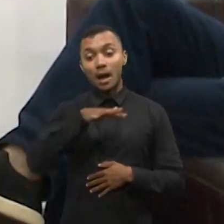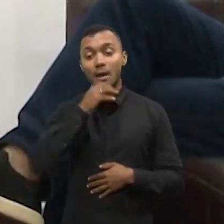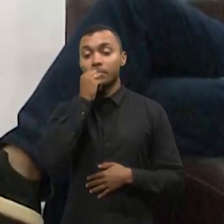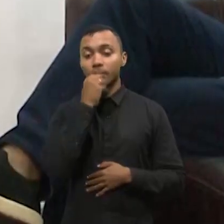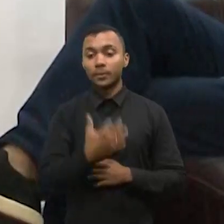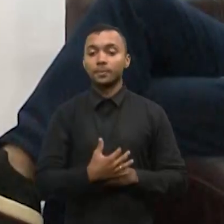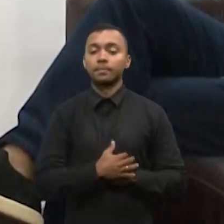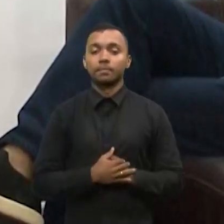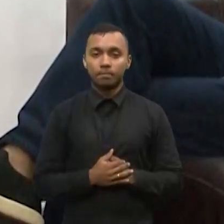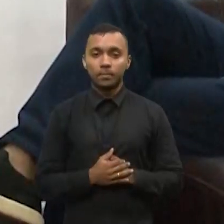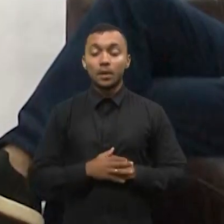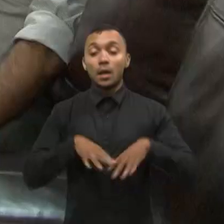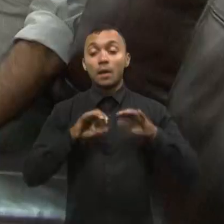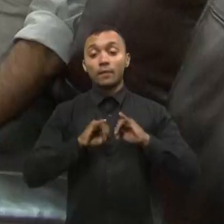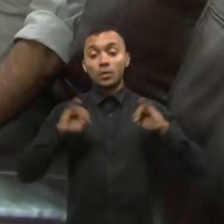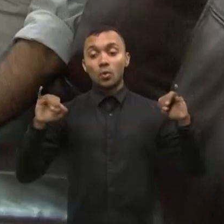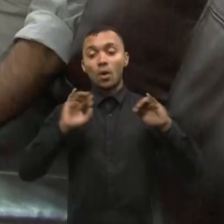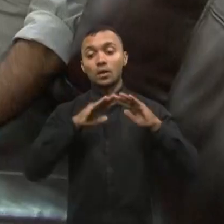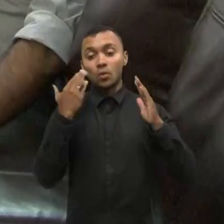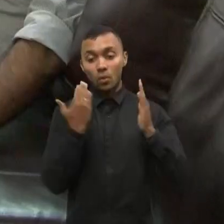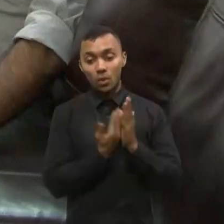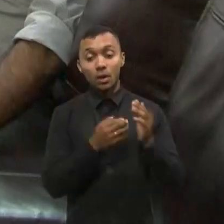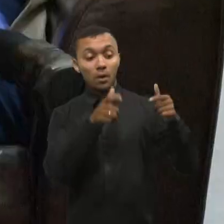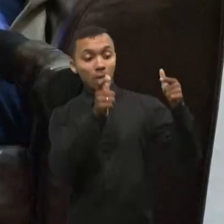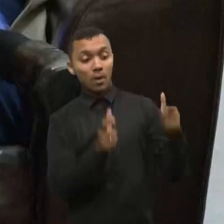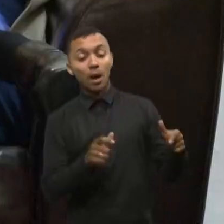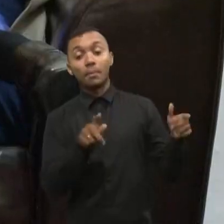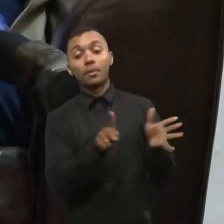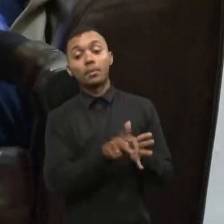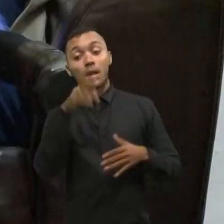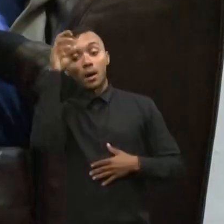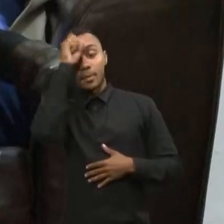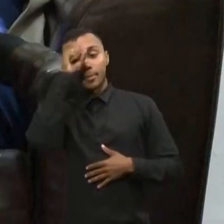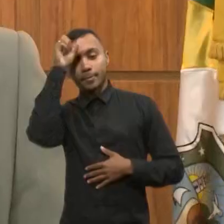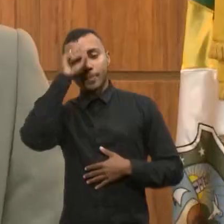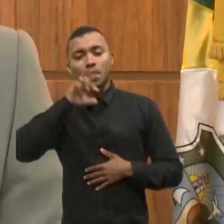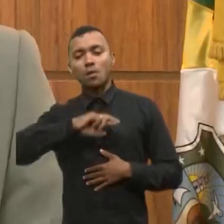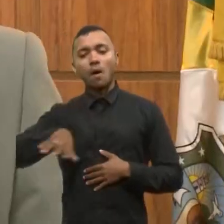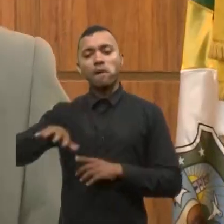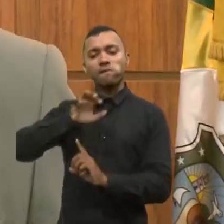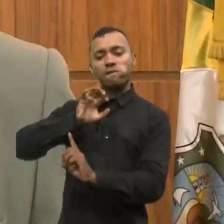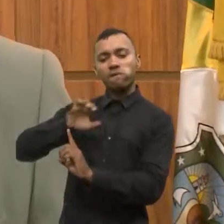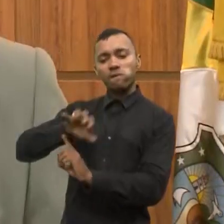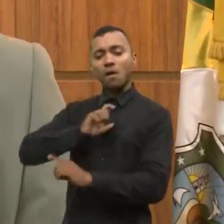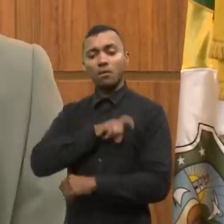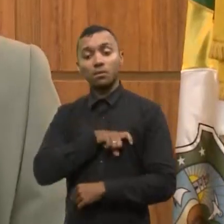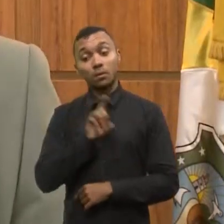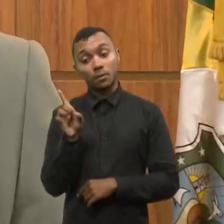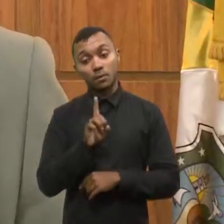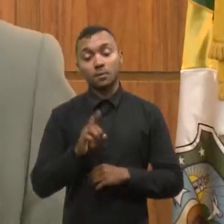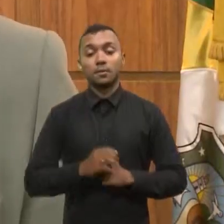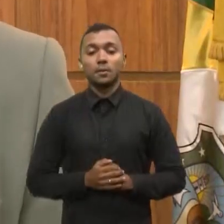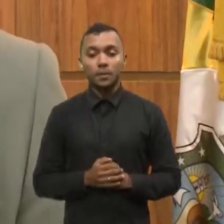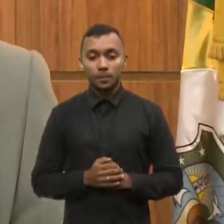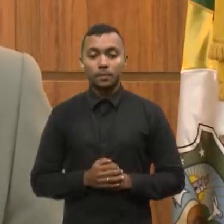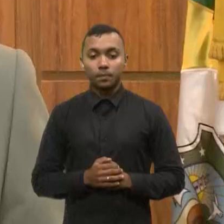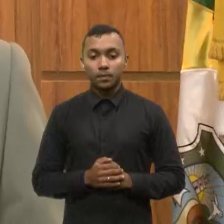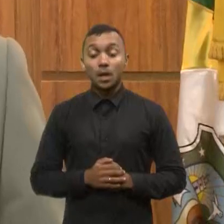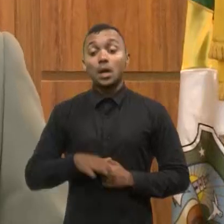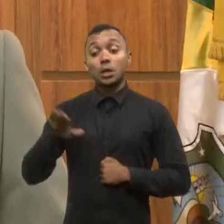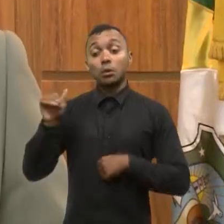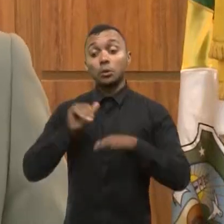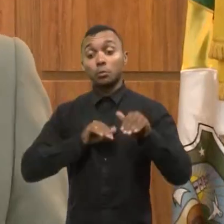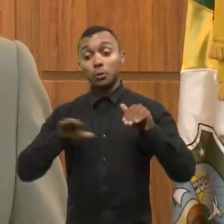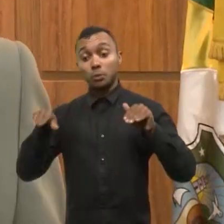Ele reforça que a escola é local de educação e não de repressão. Que reforçar rondas escolares é